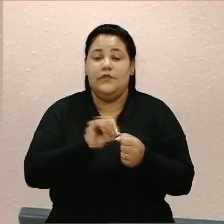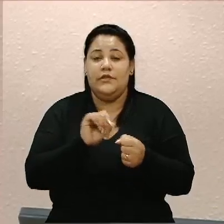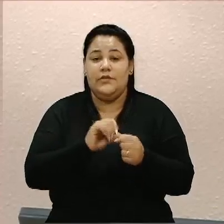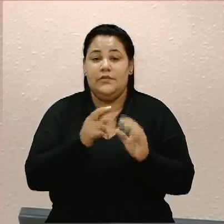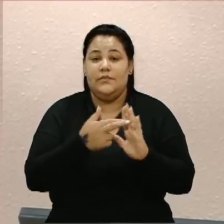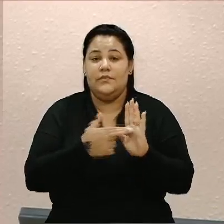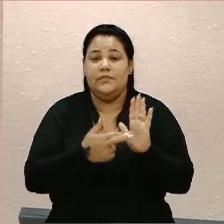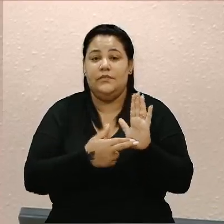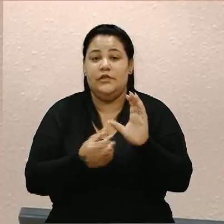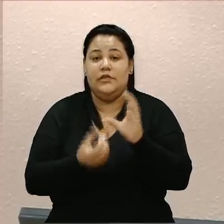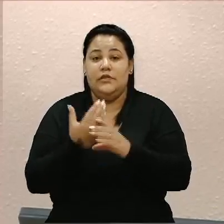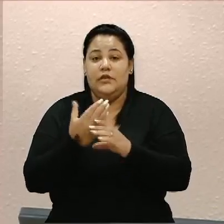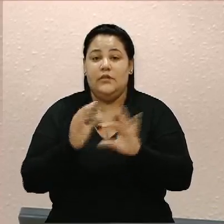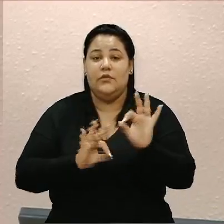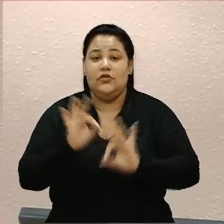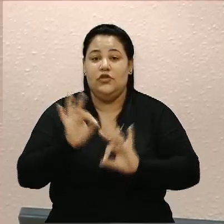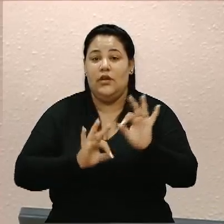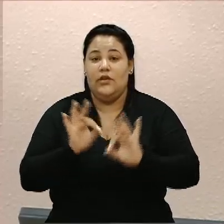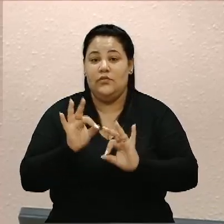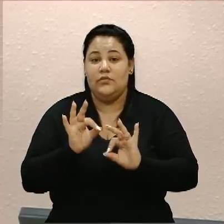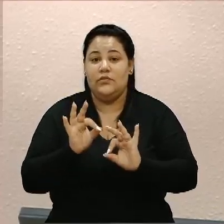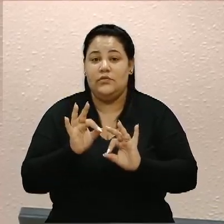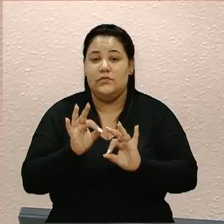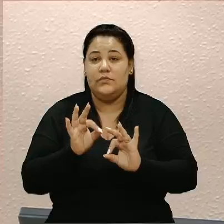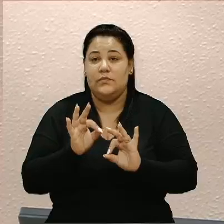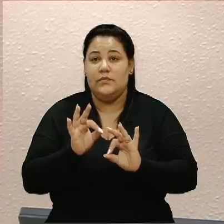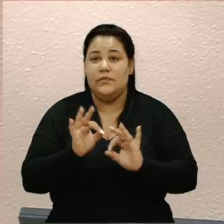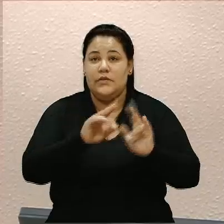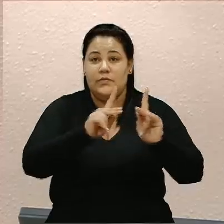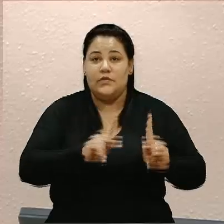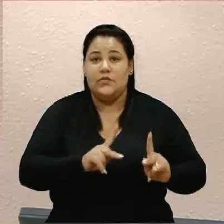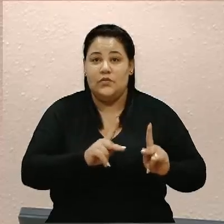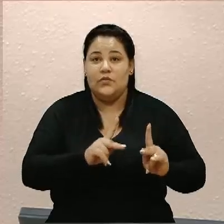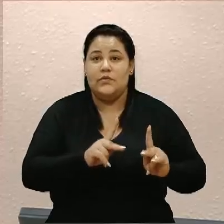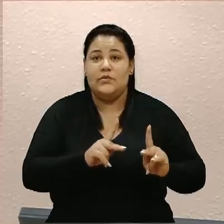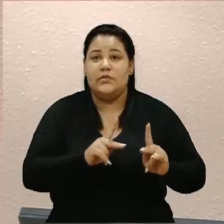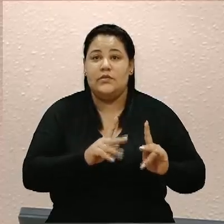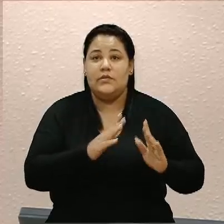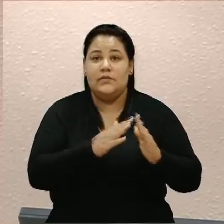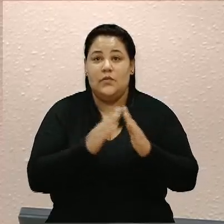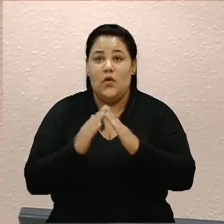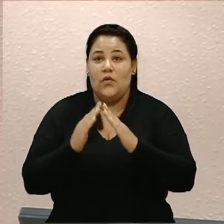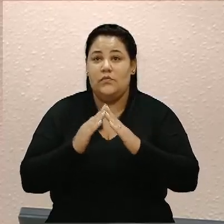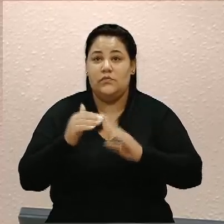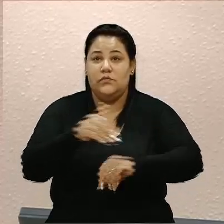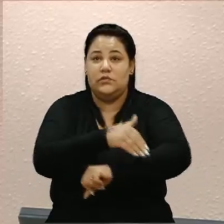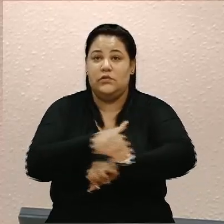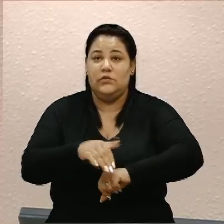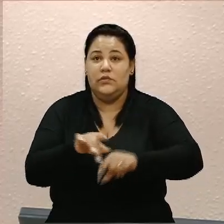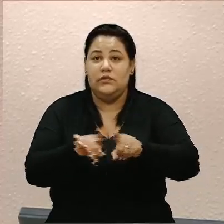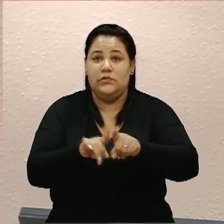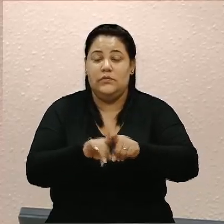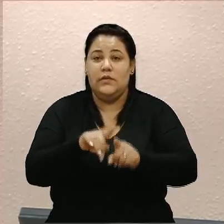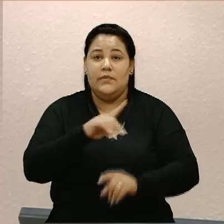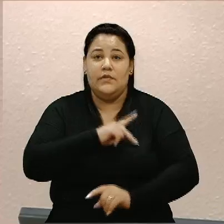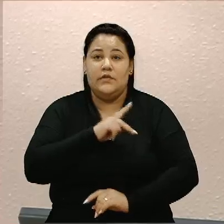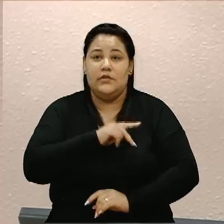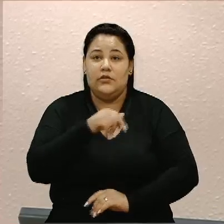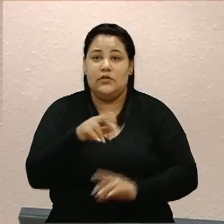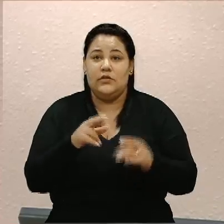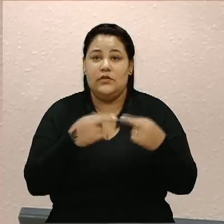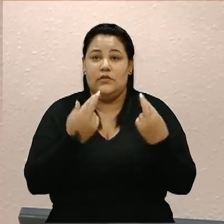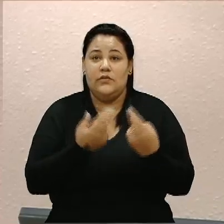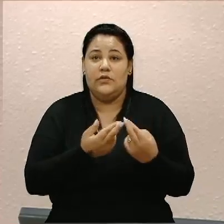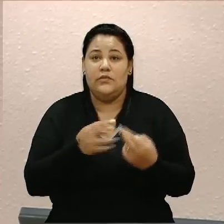construir projetos voltados às pessoas em situação de rua. E estava presente também nessa reunião a Tere, né,